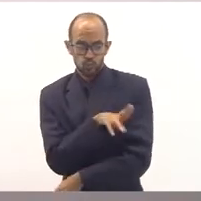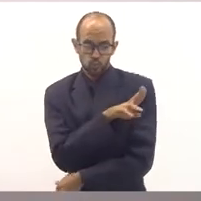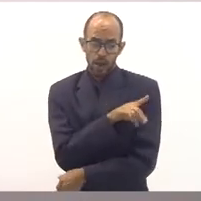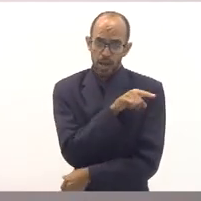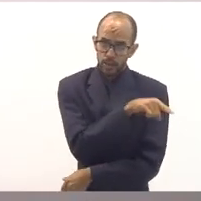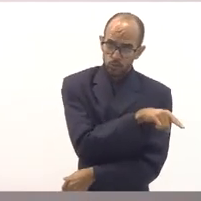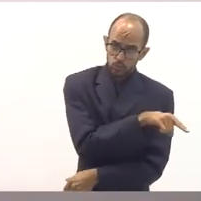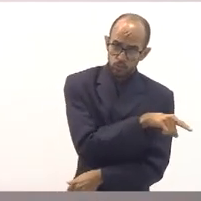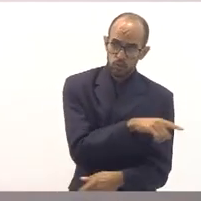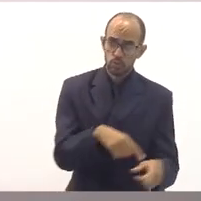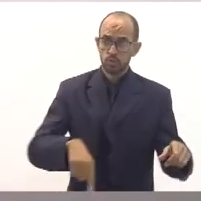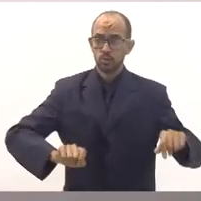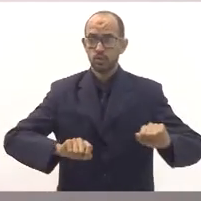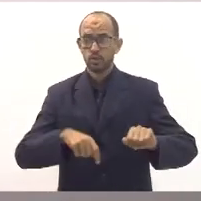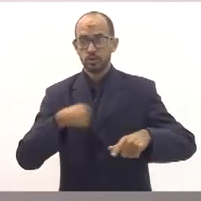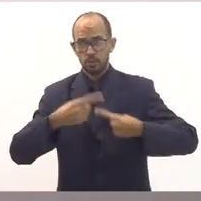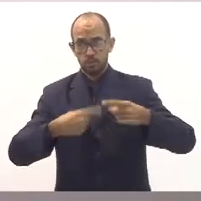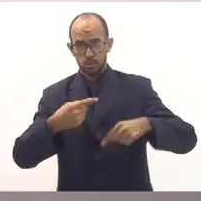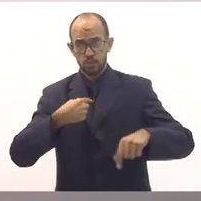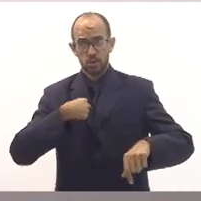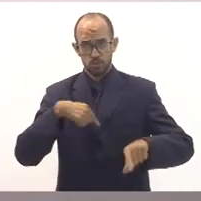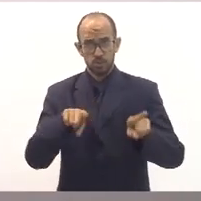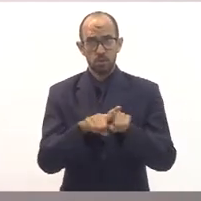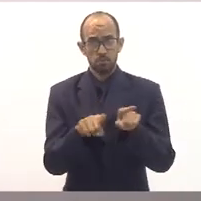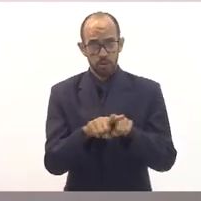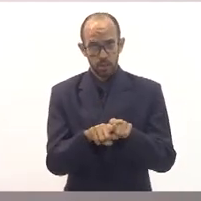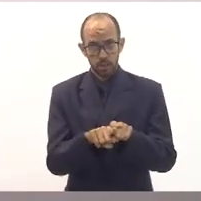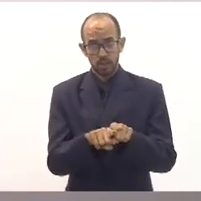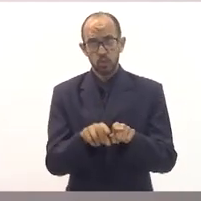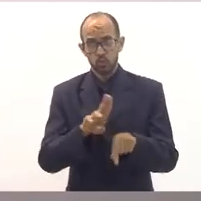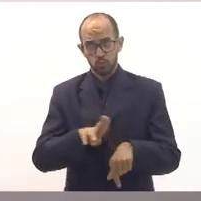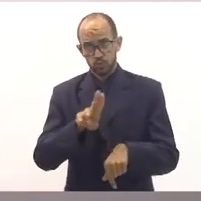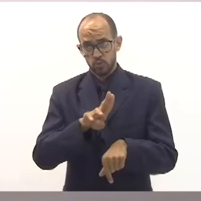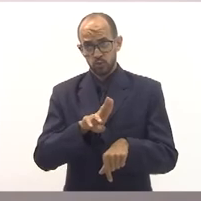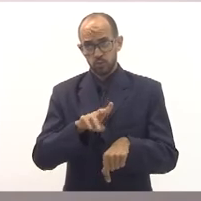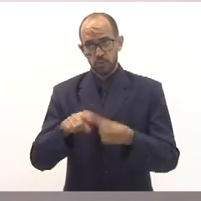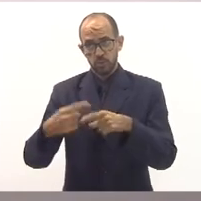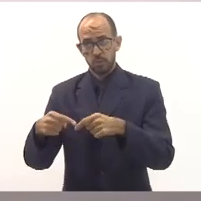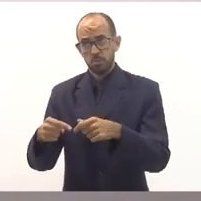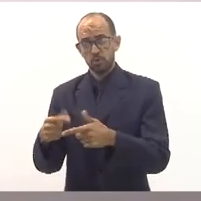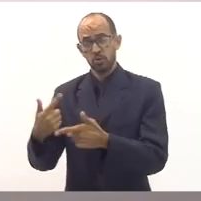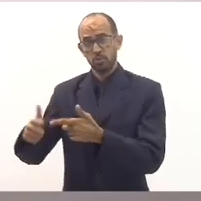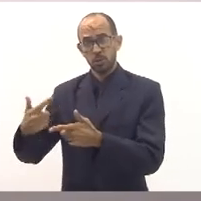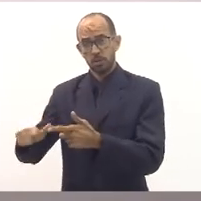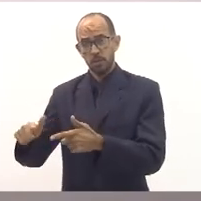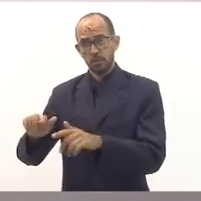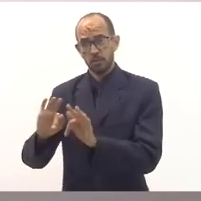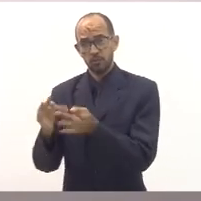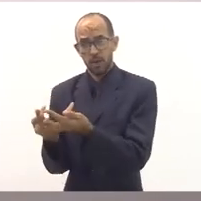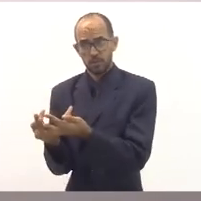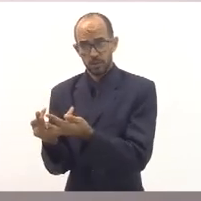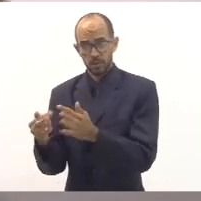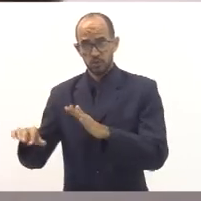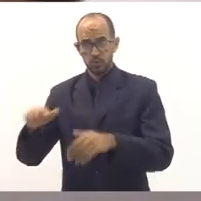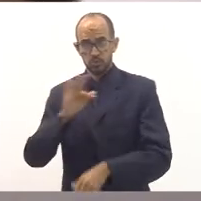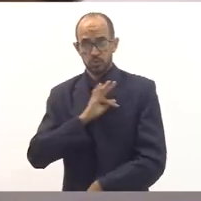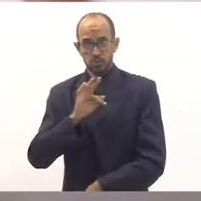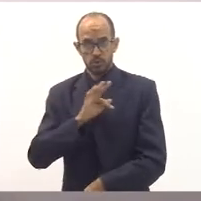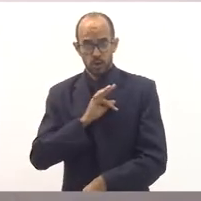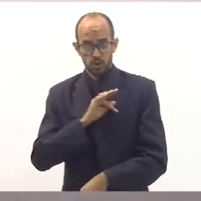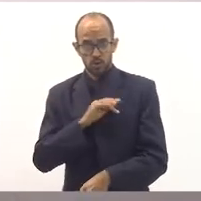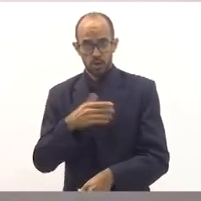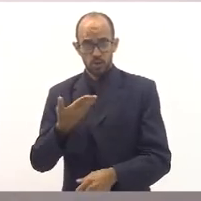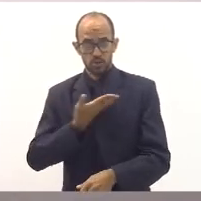depois eu vi a vinha me tornar um bom também um programa de uma família de um policial como a nossa colega da